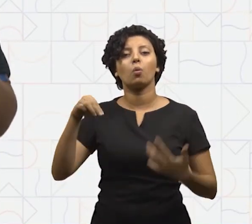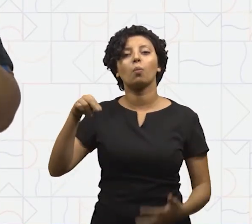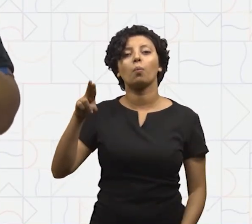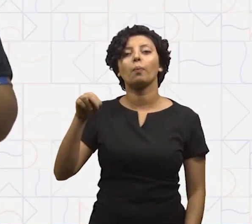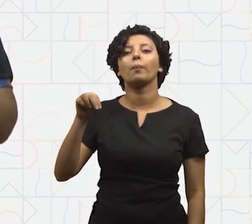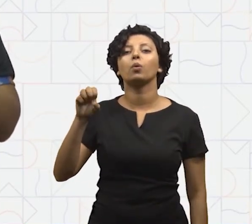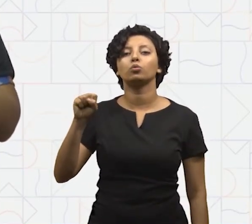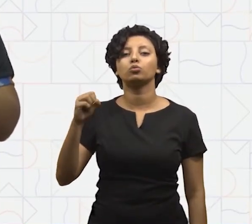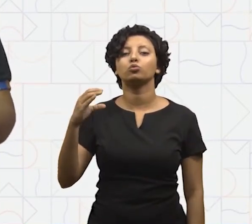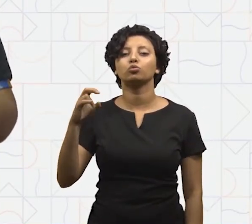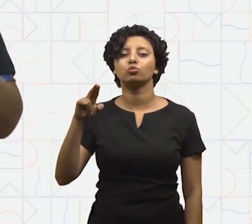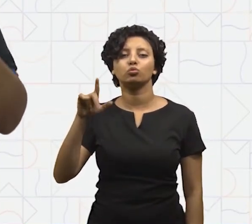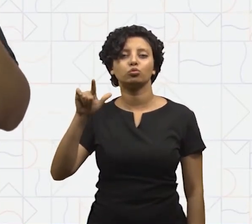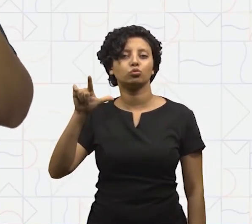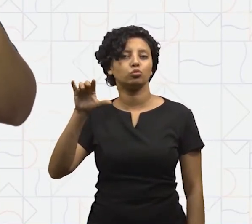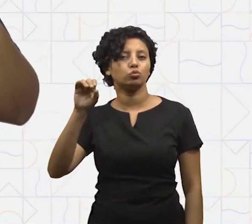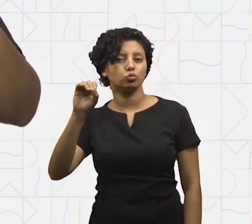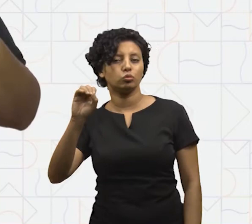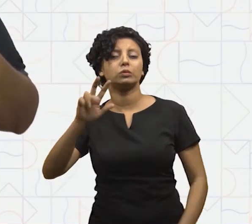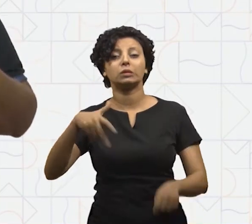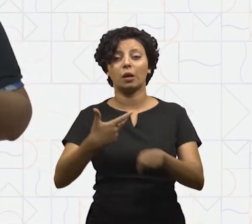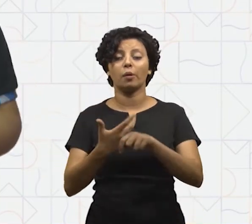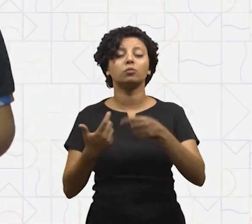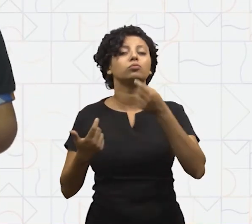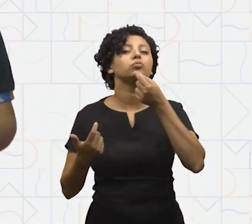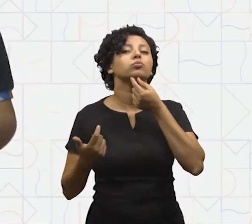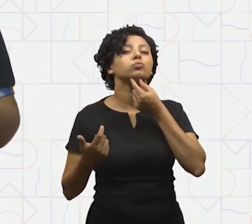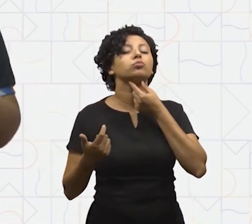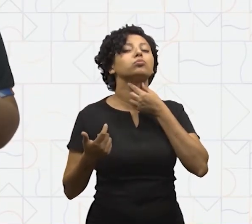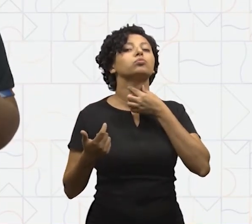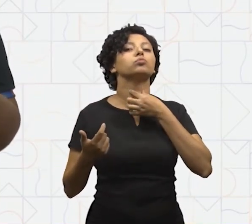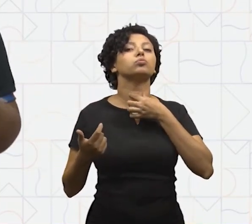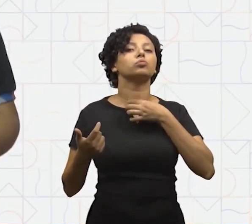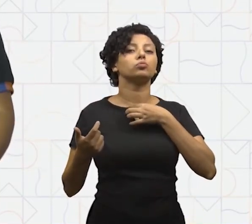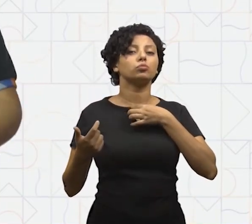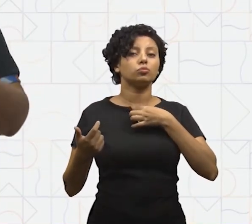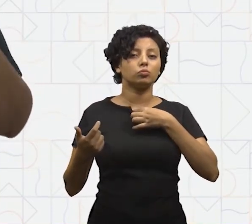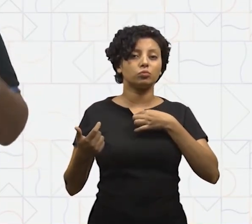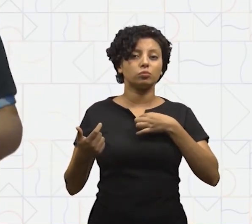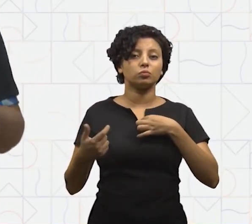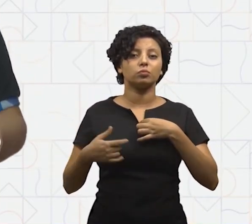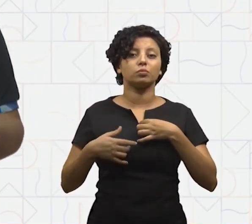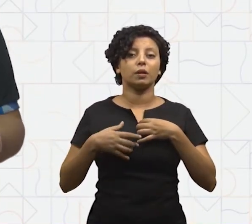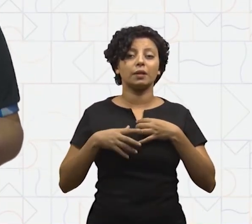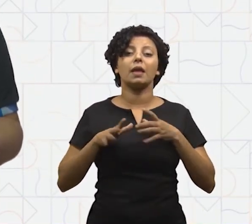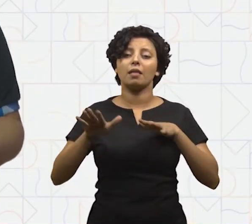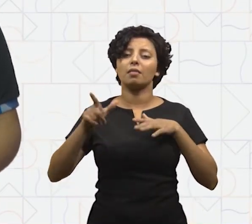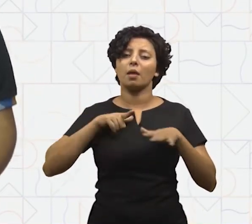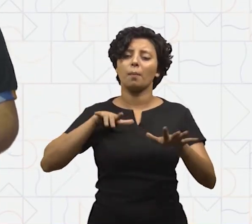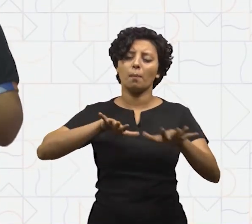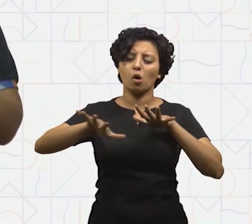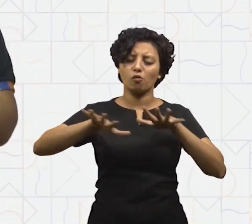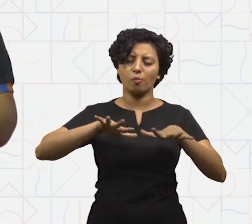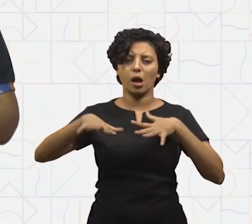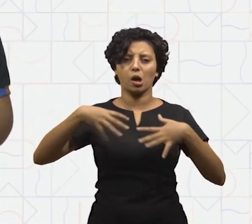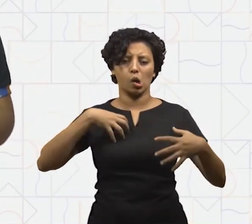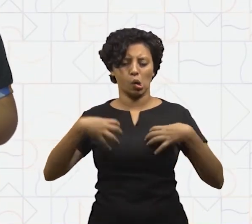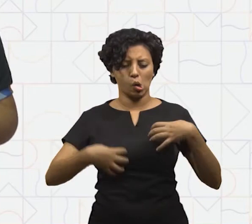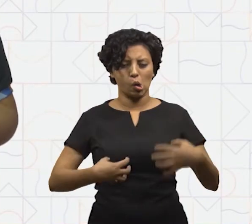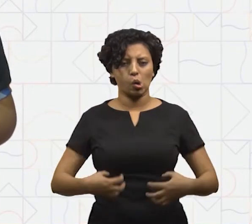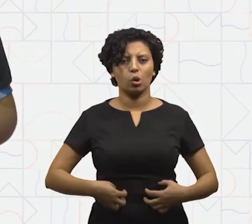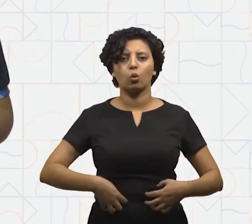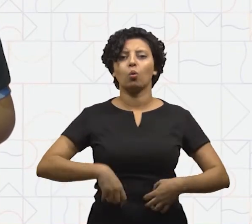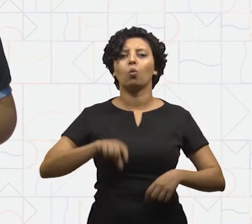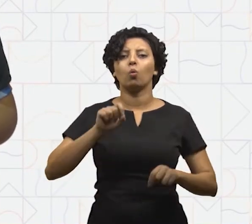boca, o bolo alimentar passa pelo tubo digestório através do movimento desses músculos, os